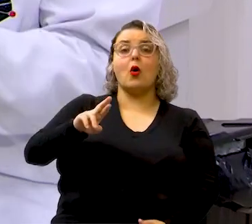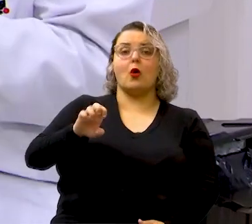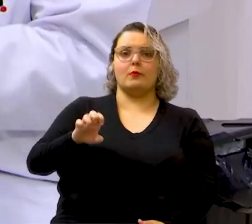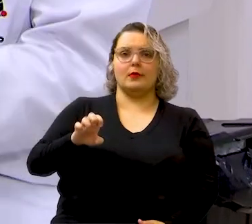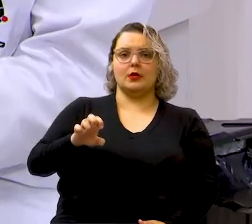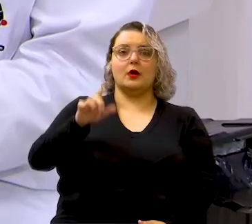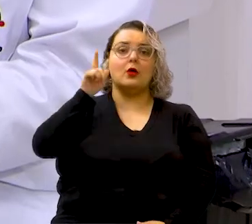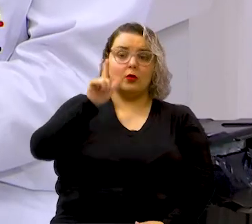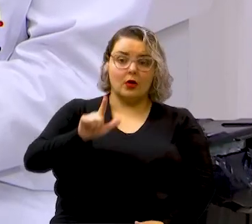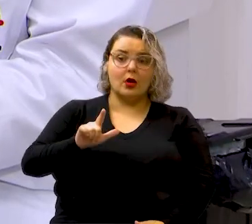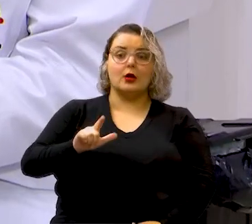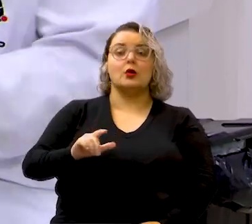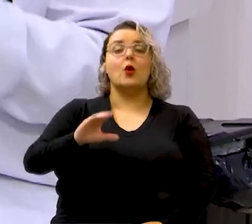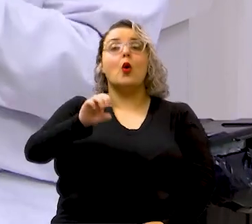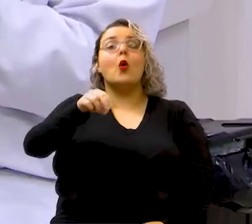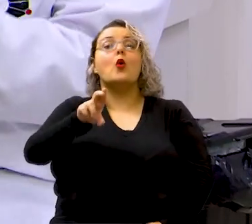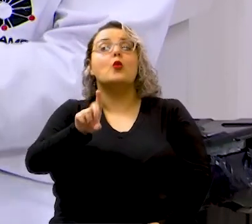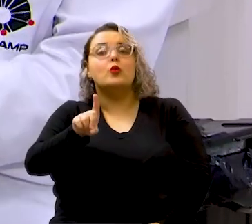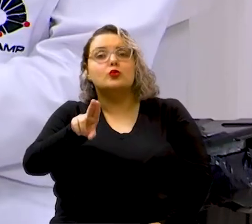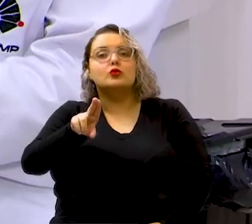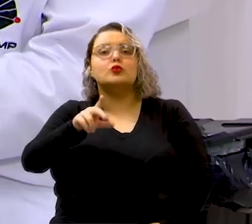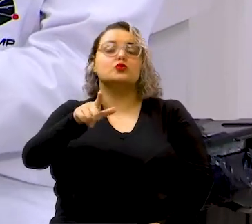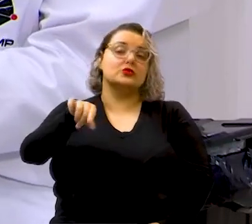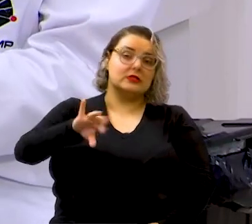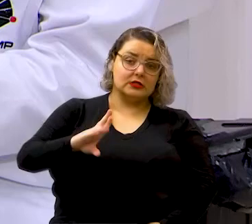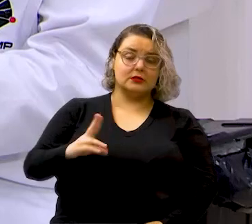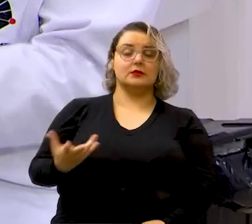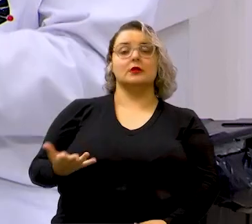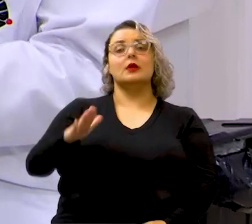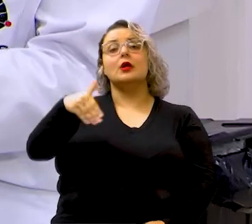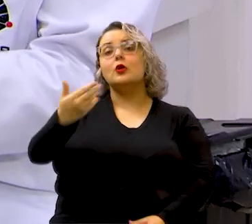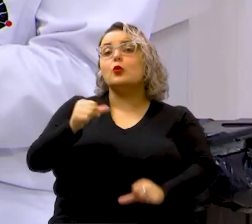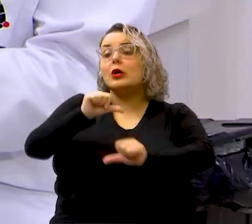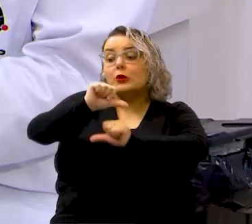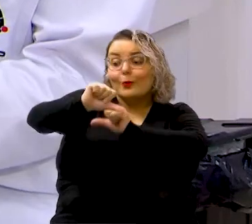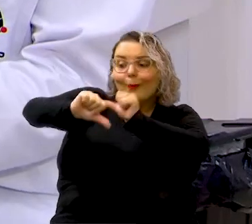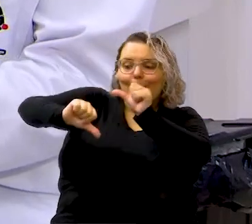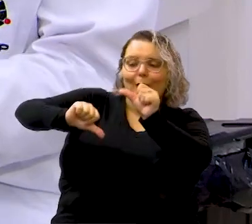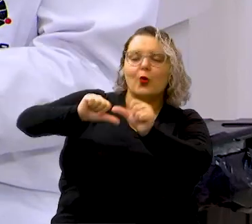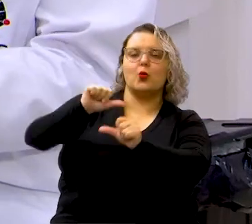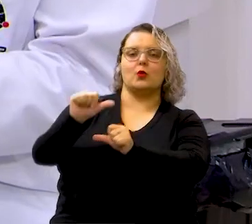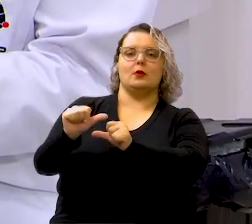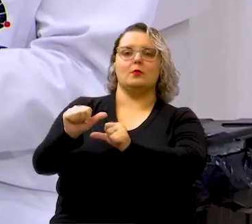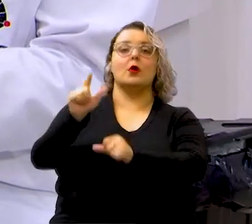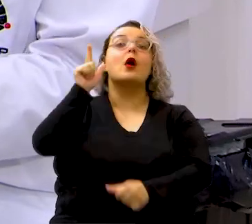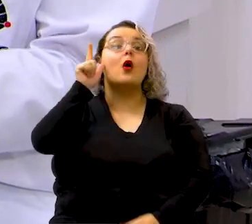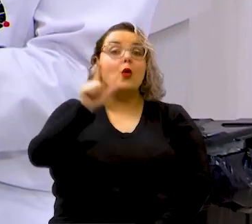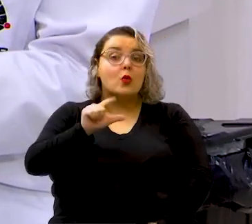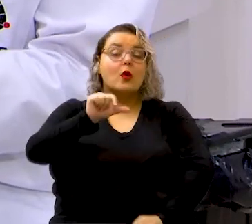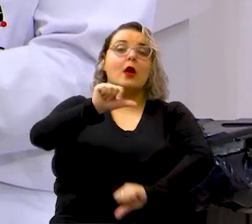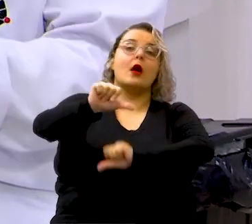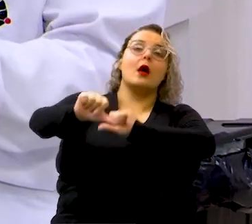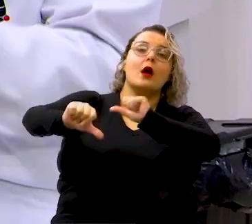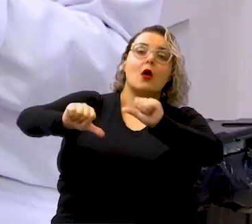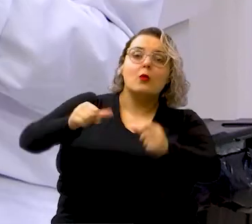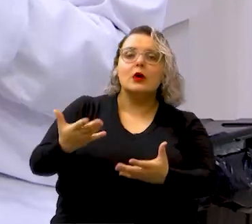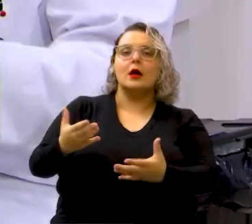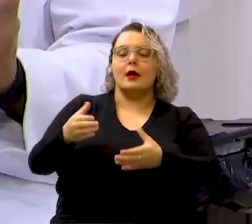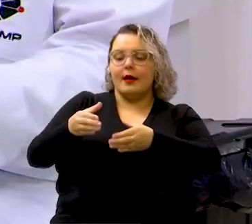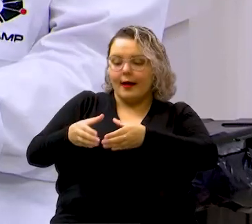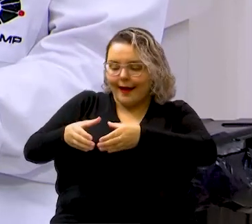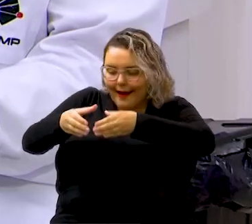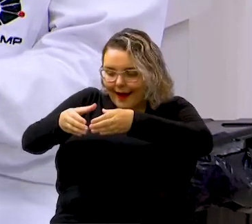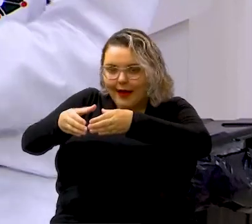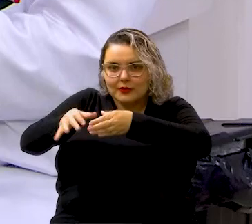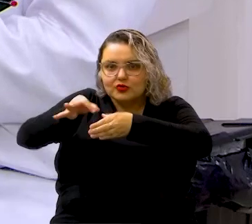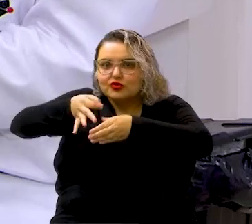capaz de conduzir. E quando a gente faz essa transformação, a gente consegue transformar essas